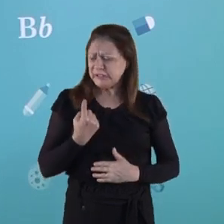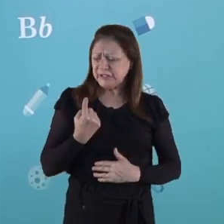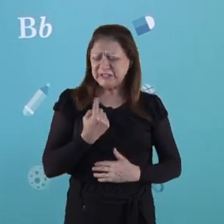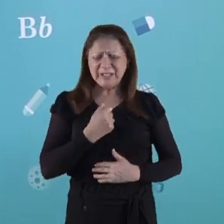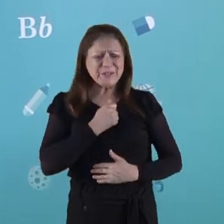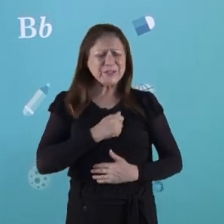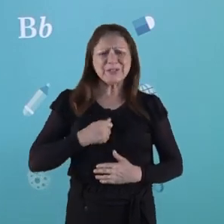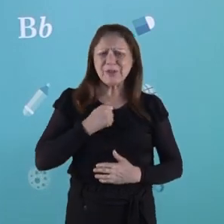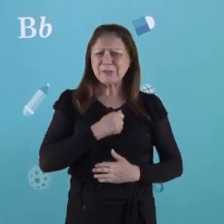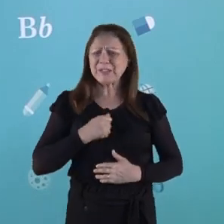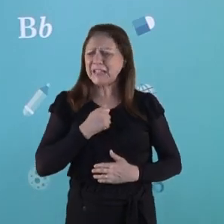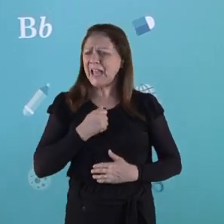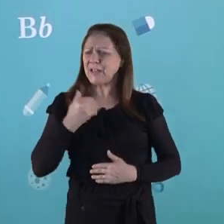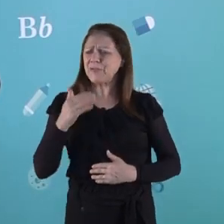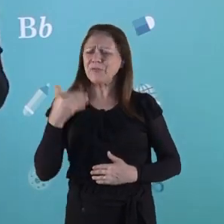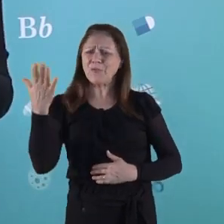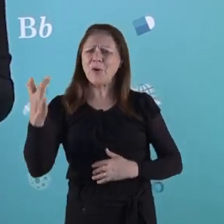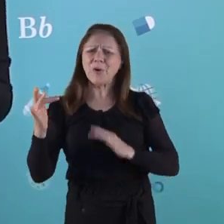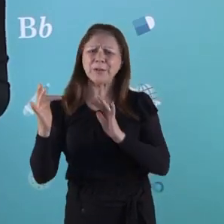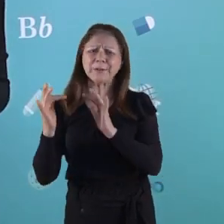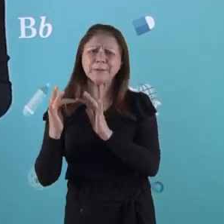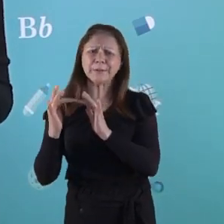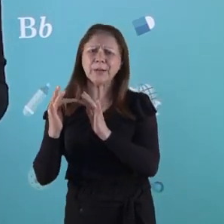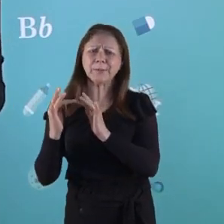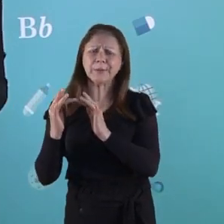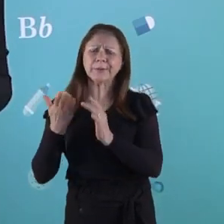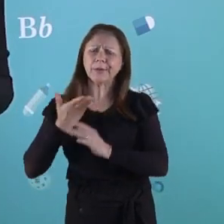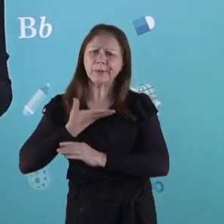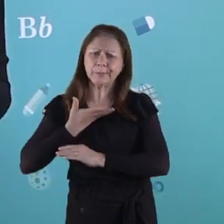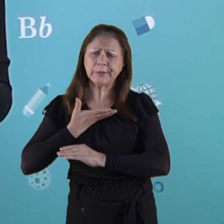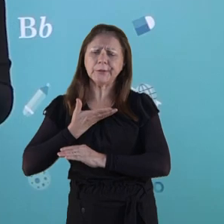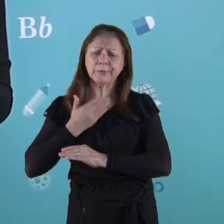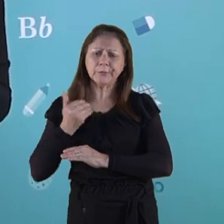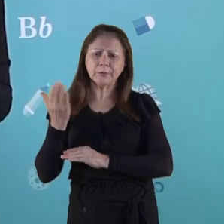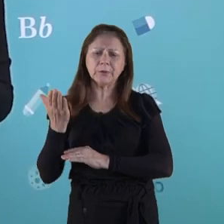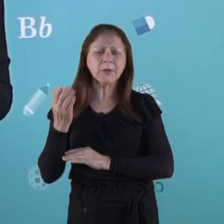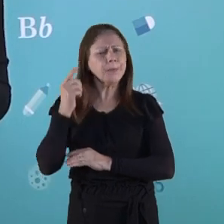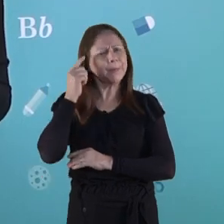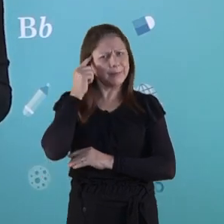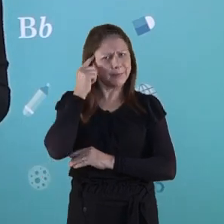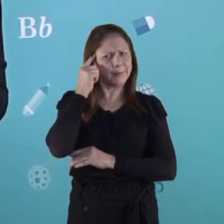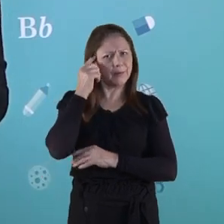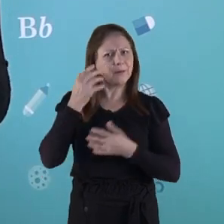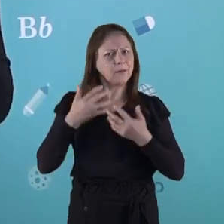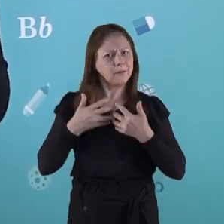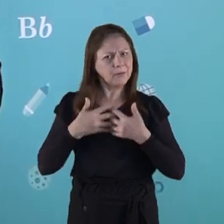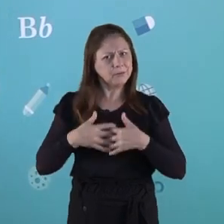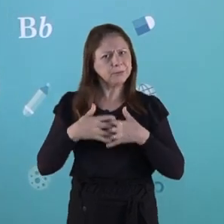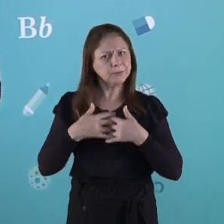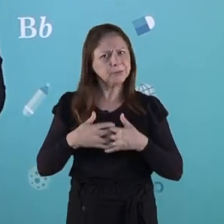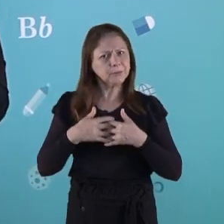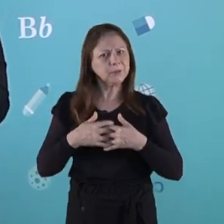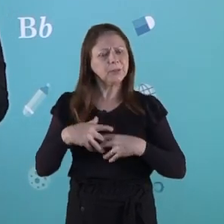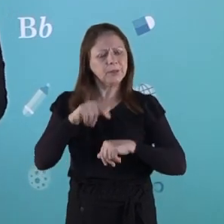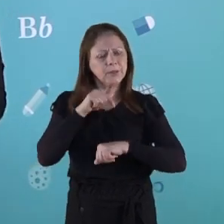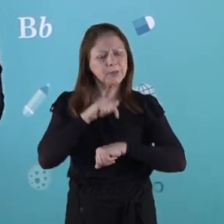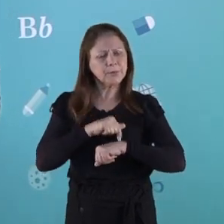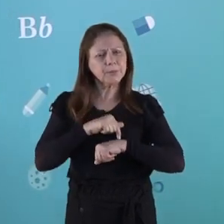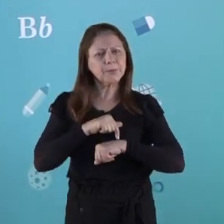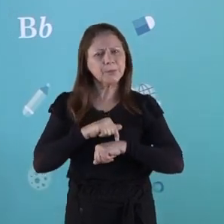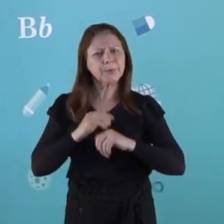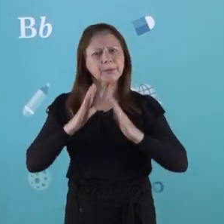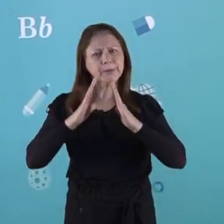estão com saudade de ter um convívio com outras pessoas, com os amigos, né? E aí a gente tem que pensar um pouquinho em relação ao momento que a gente está